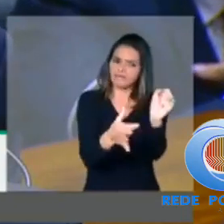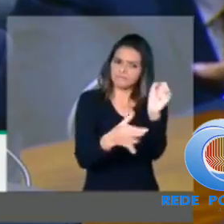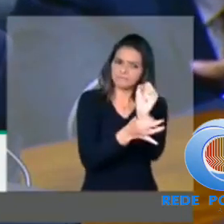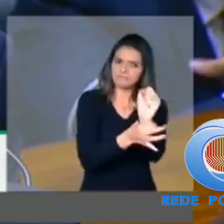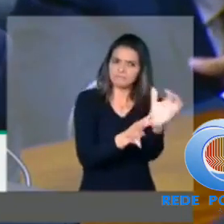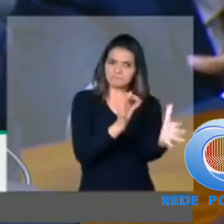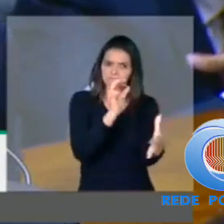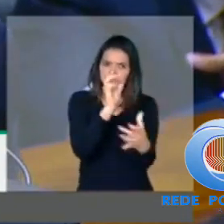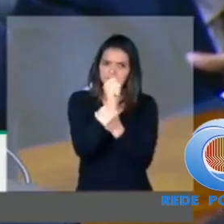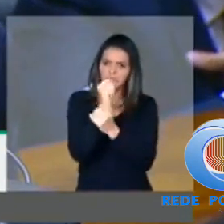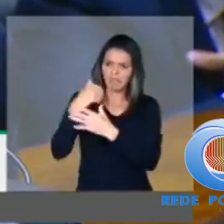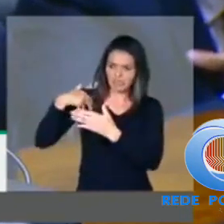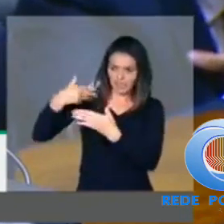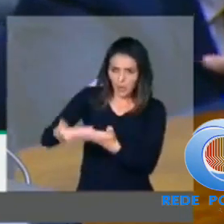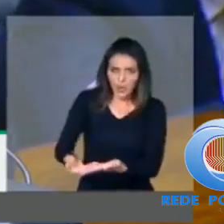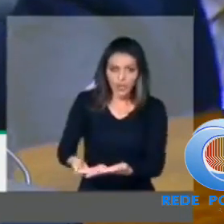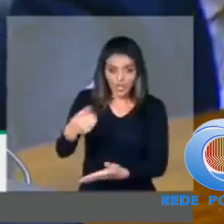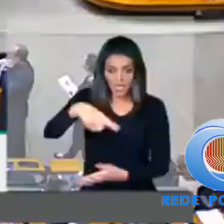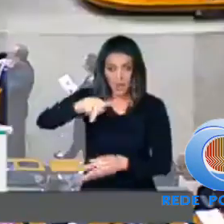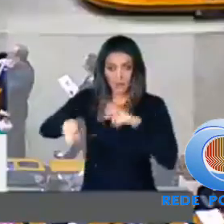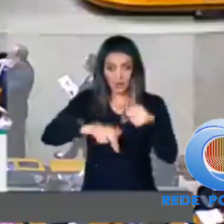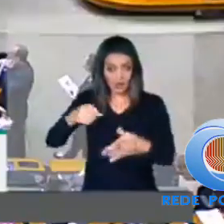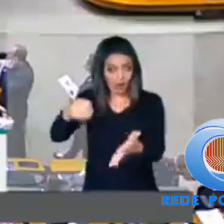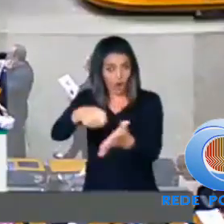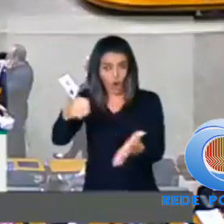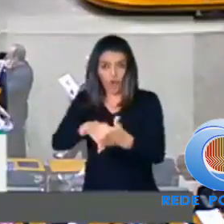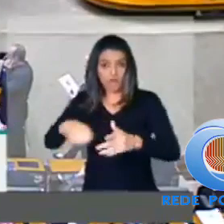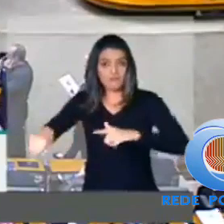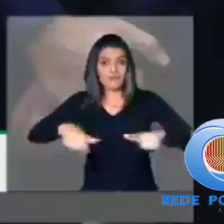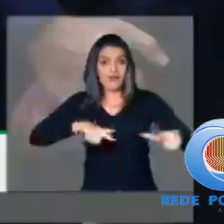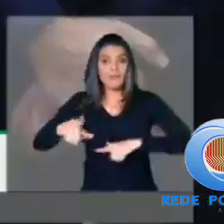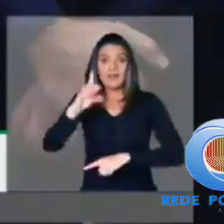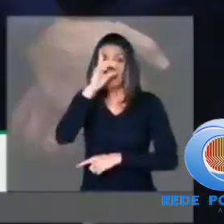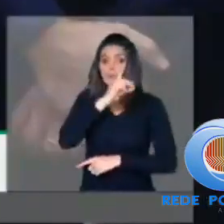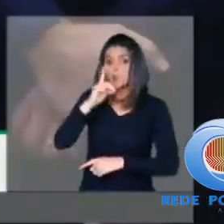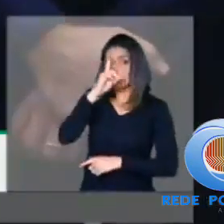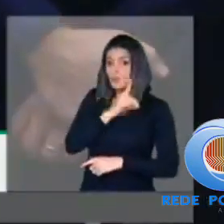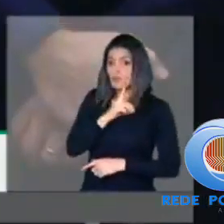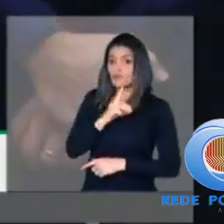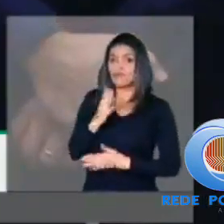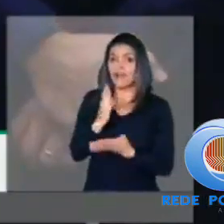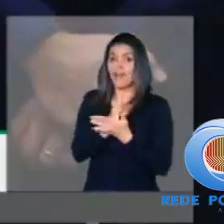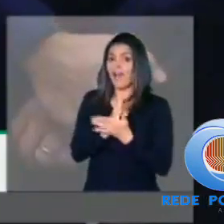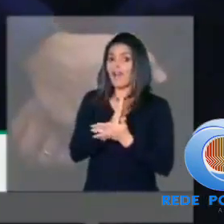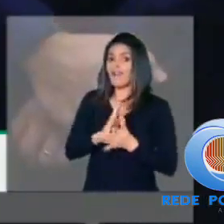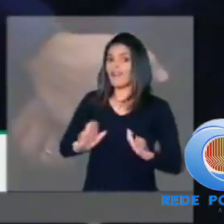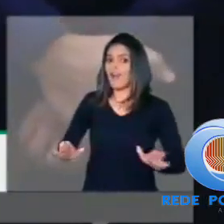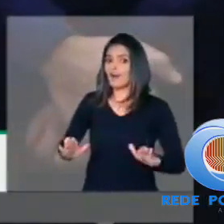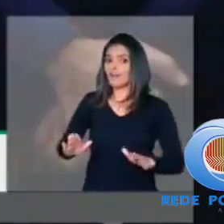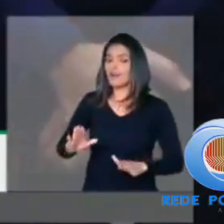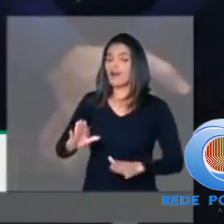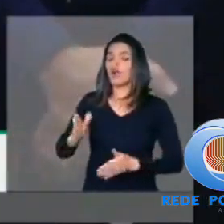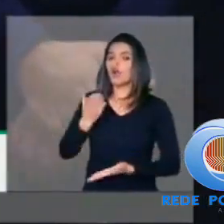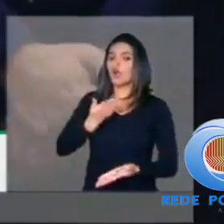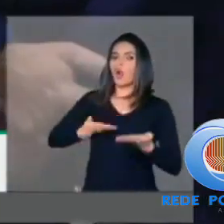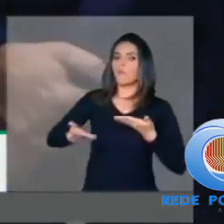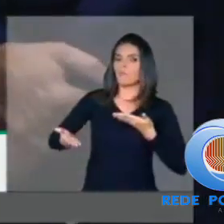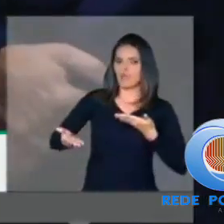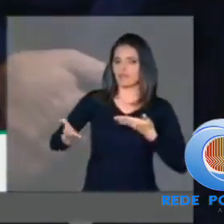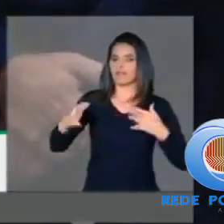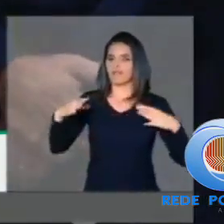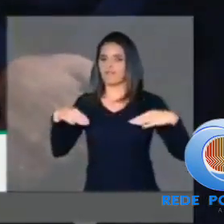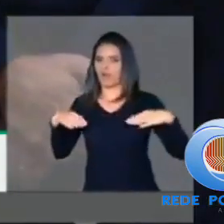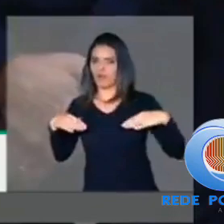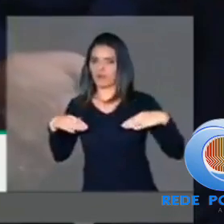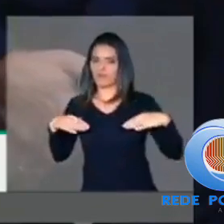em domingo e não vai mais ter a compensação. Porque vai trabalhar de terça a